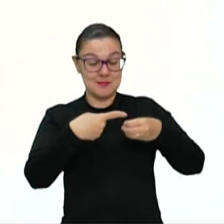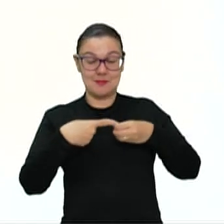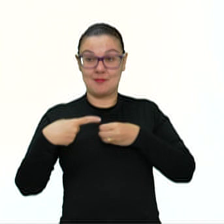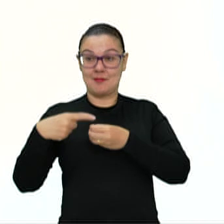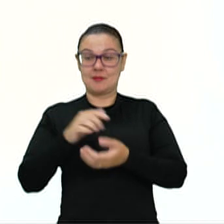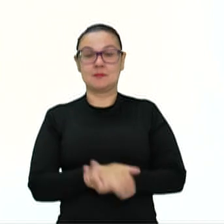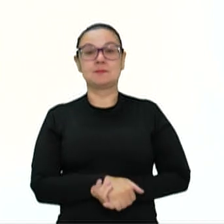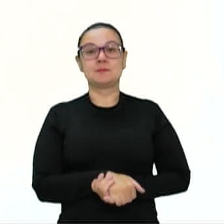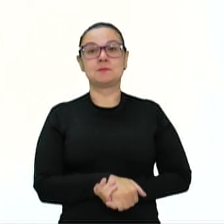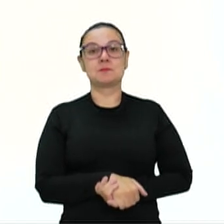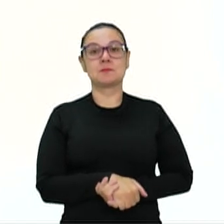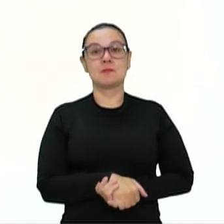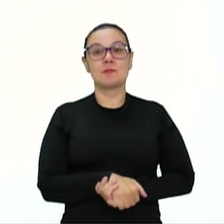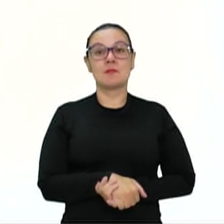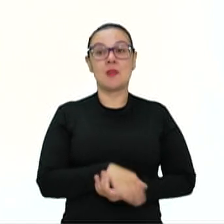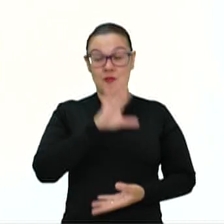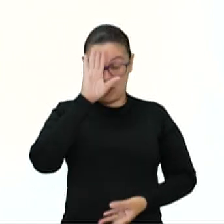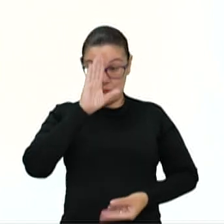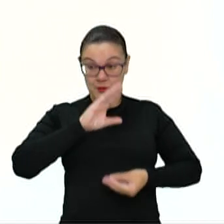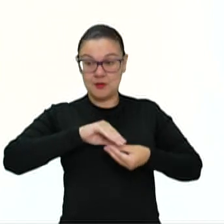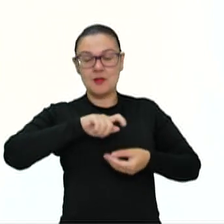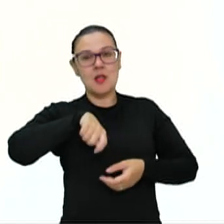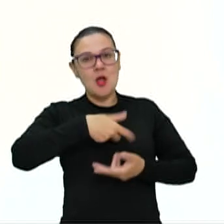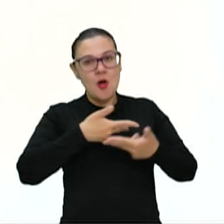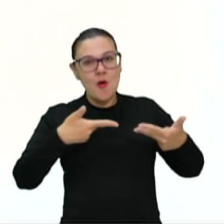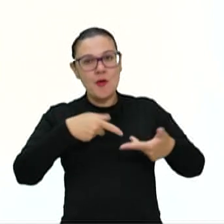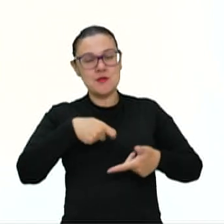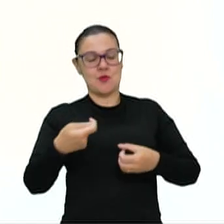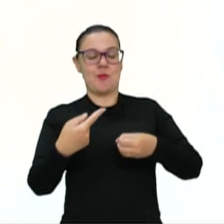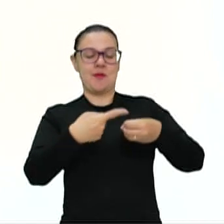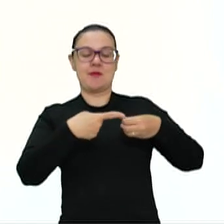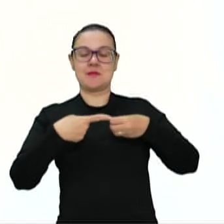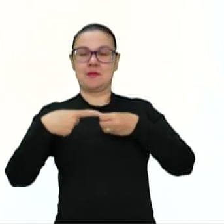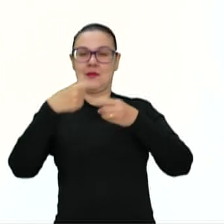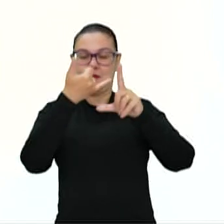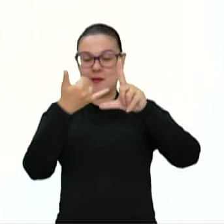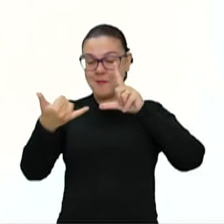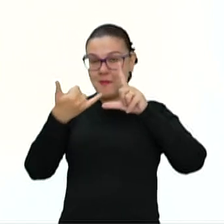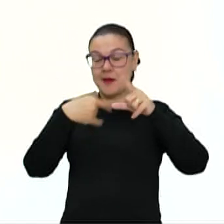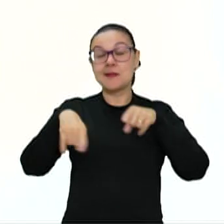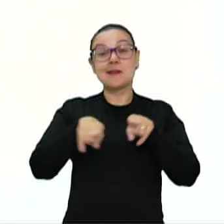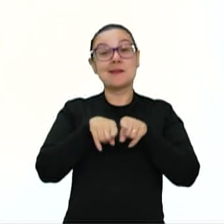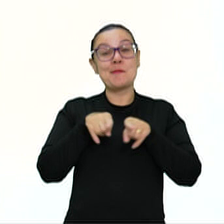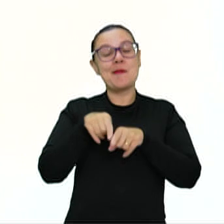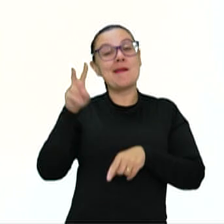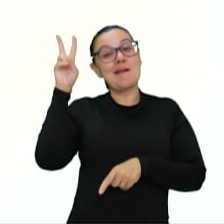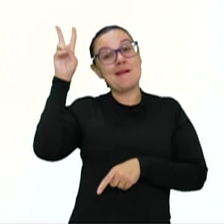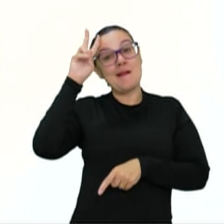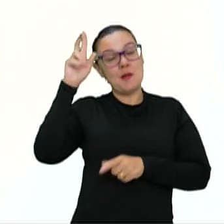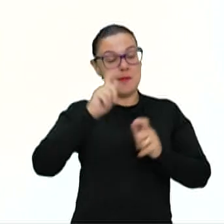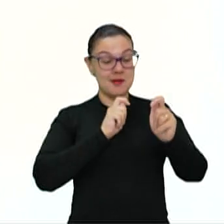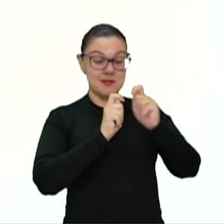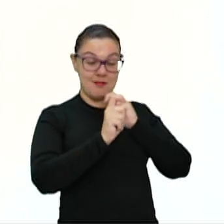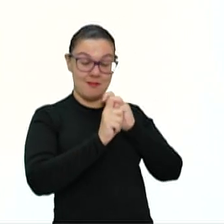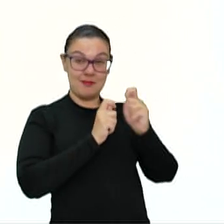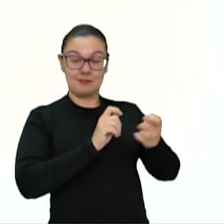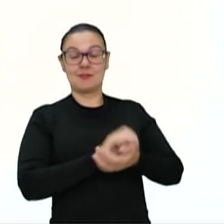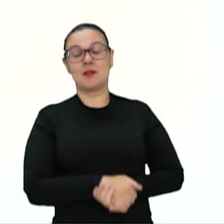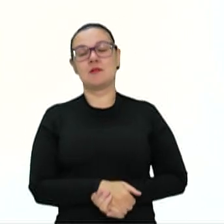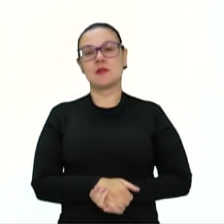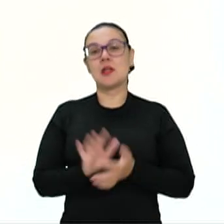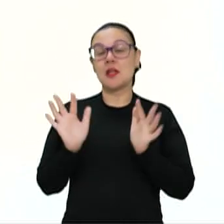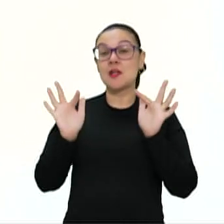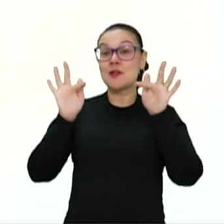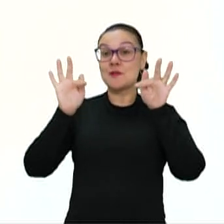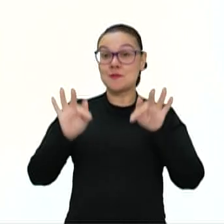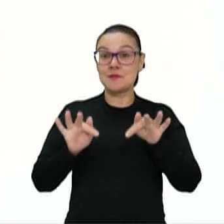ler compreensivamente imagens da cidade e vamos ler compreensivamente memórias e entrevistas. E, por